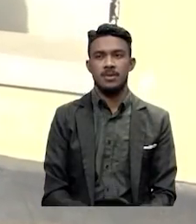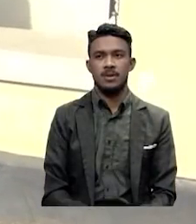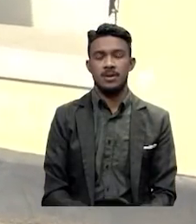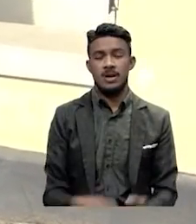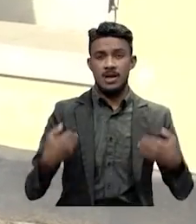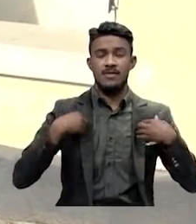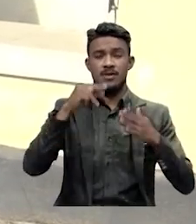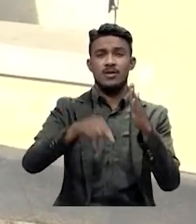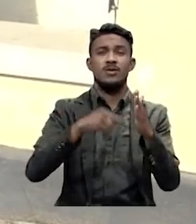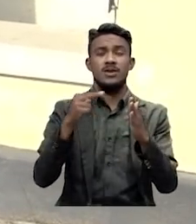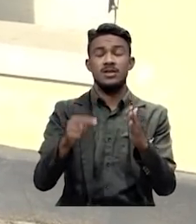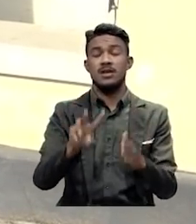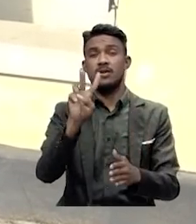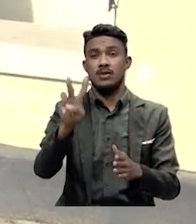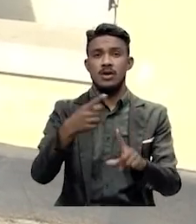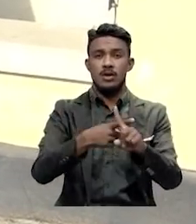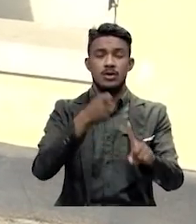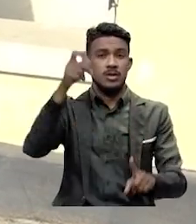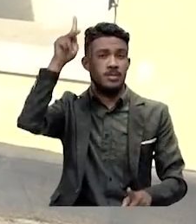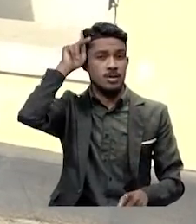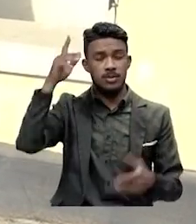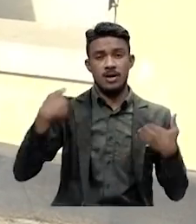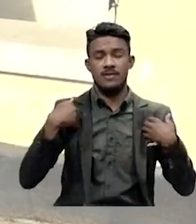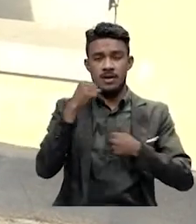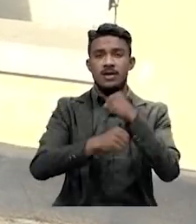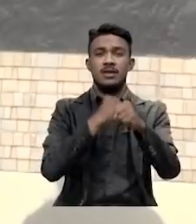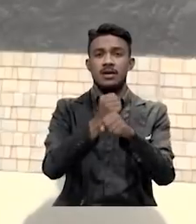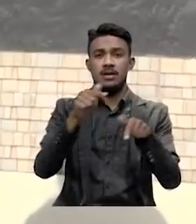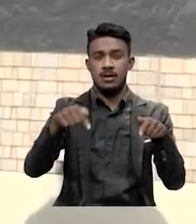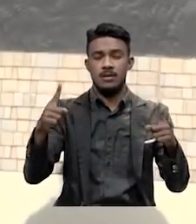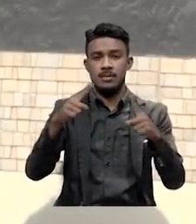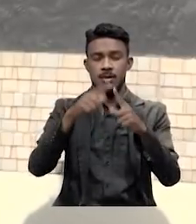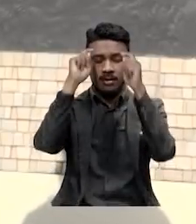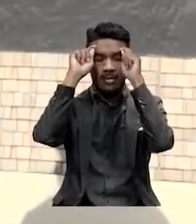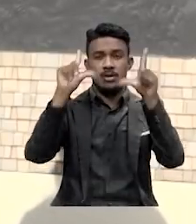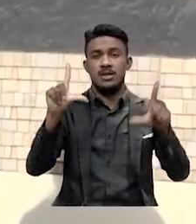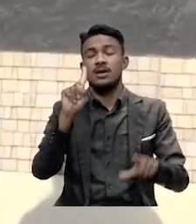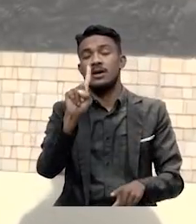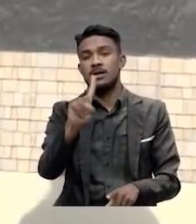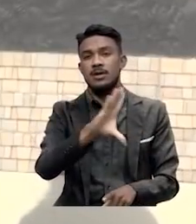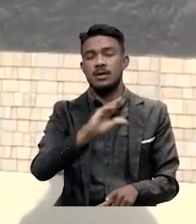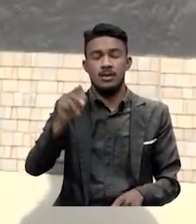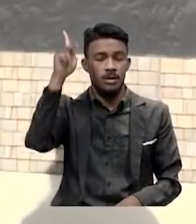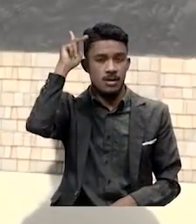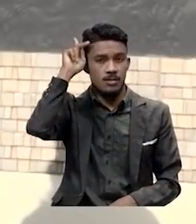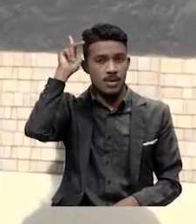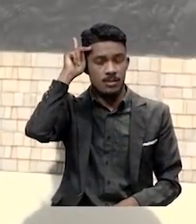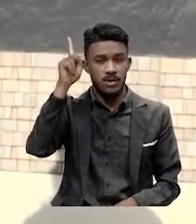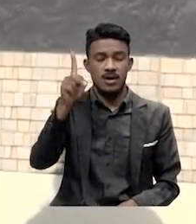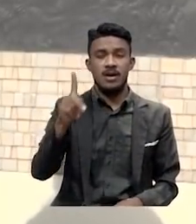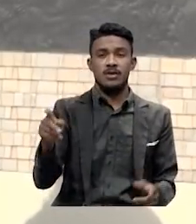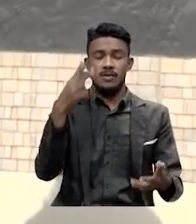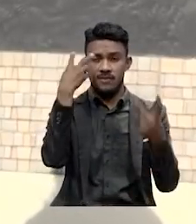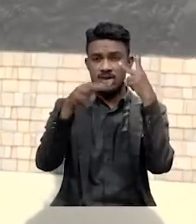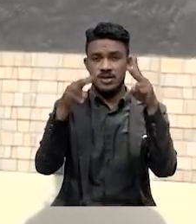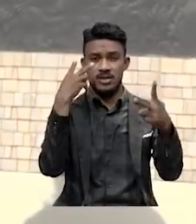Ia notícia botrua Rusi Vaticano ia tina irane ba Timor-Leste. Ida mak intenção Papa Francisco atu visita